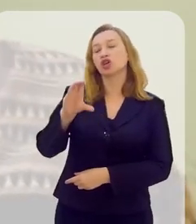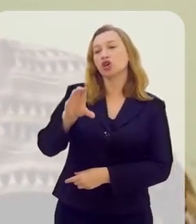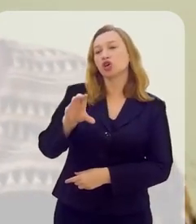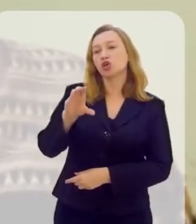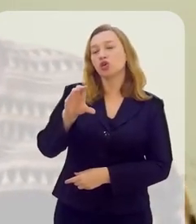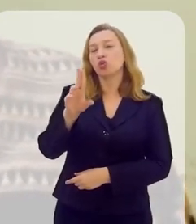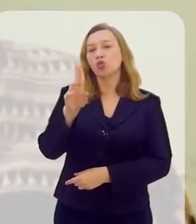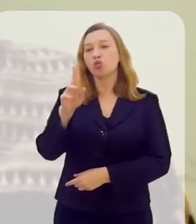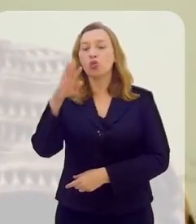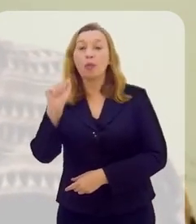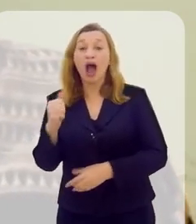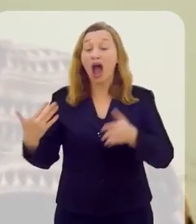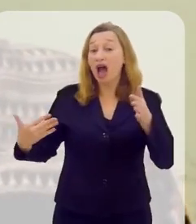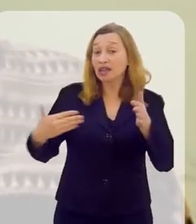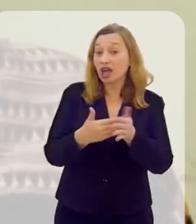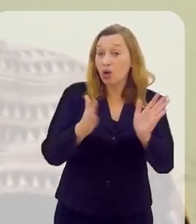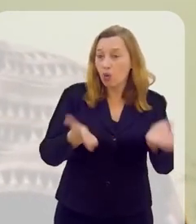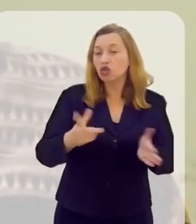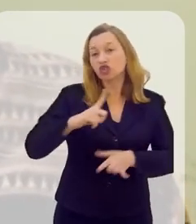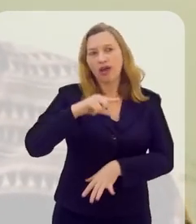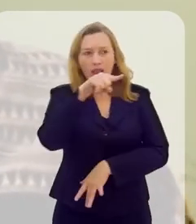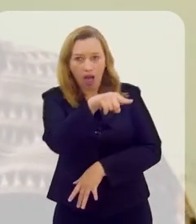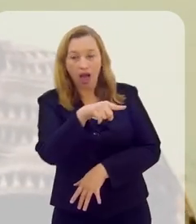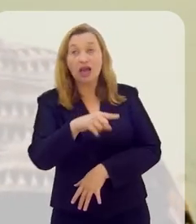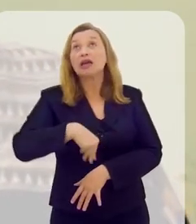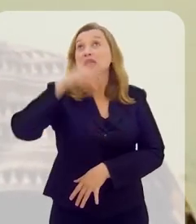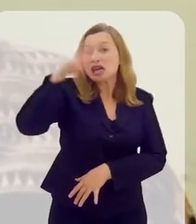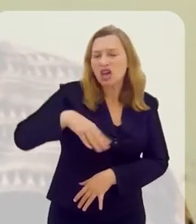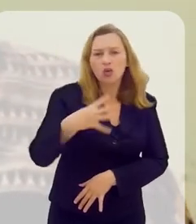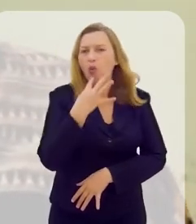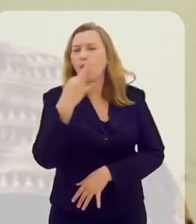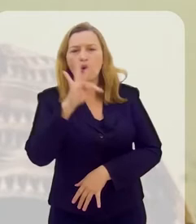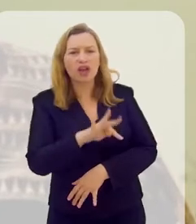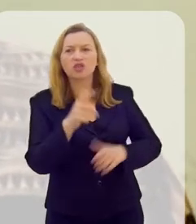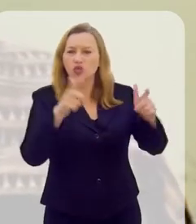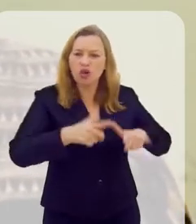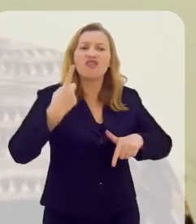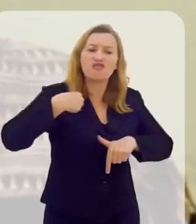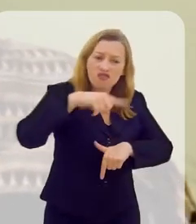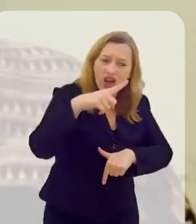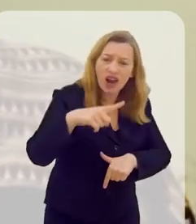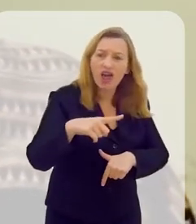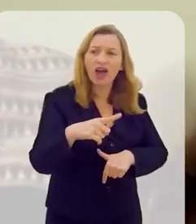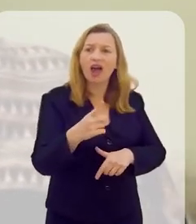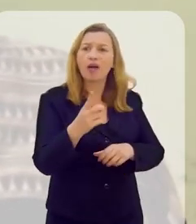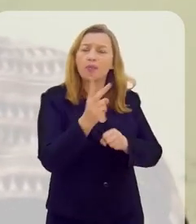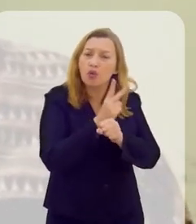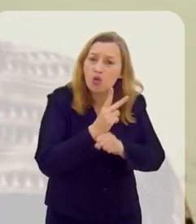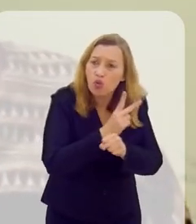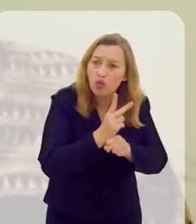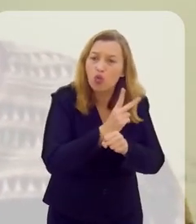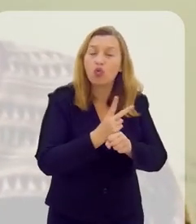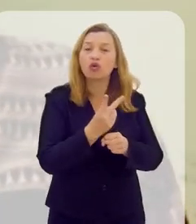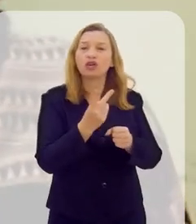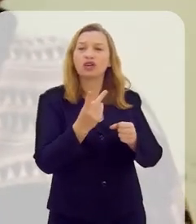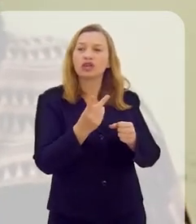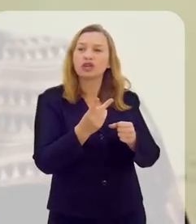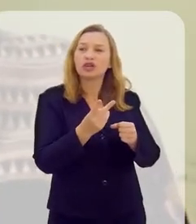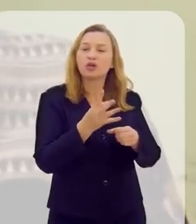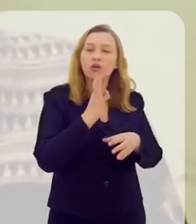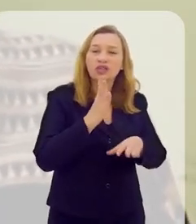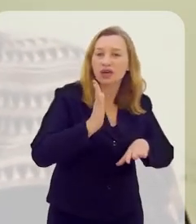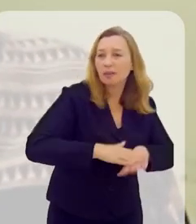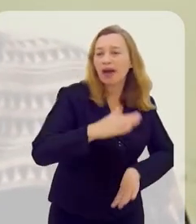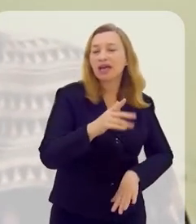lá, né? Então, eu falo para todo mundo, quem não conhece o Recôncavo, que vá, que busque, né? Que é um